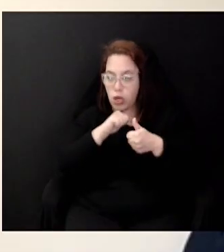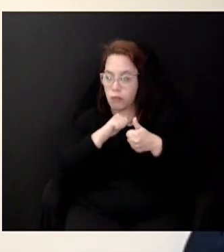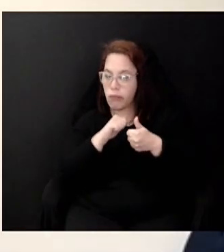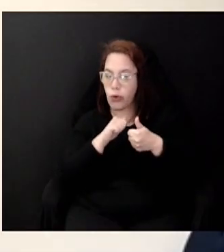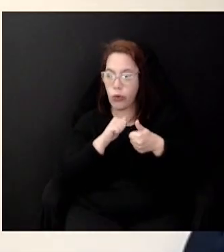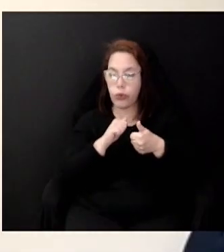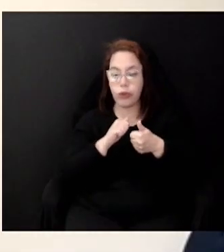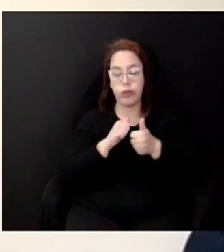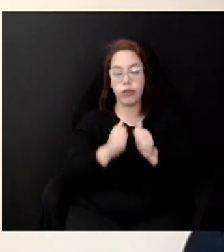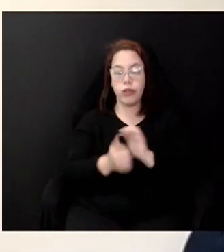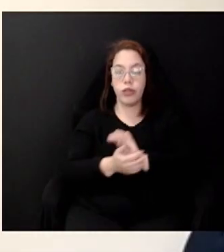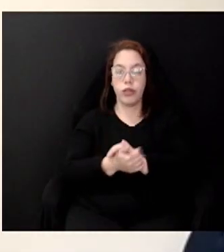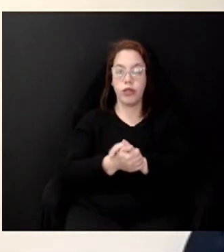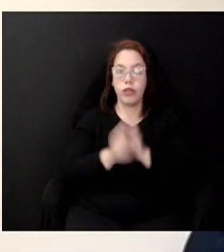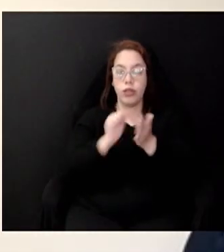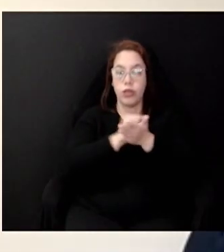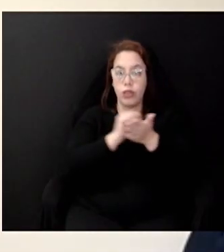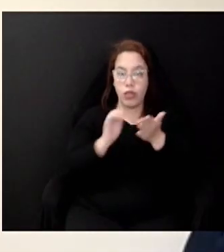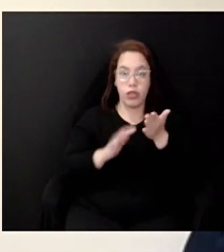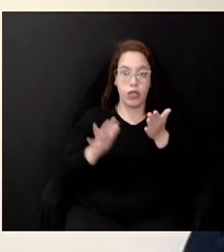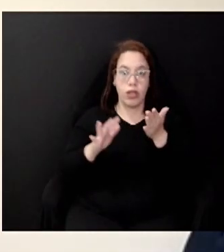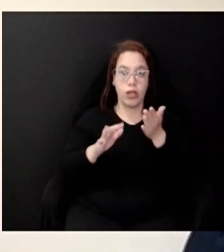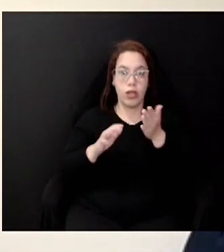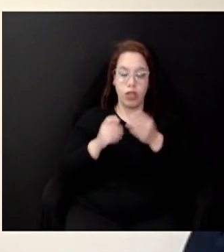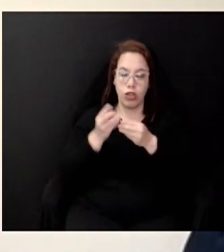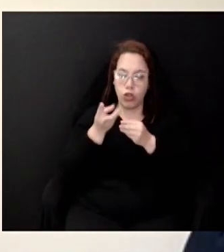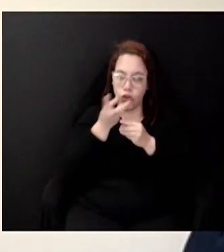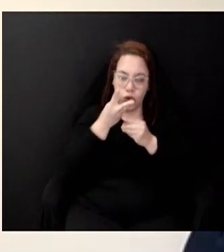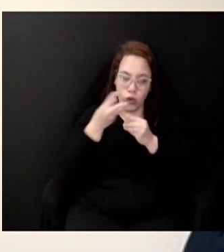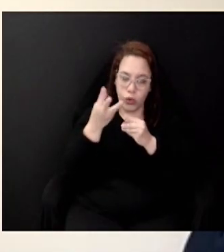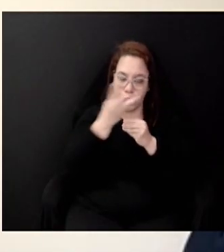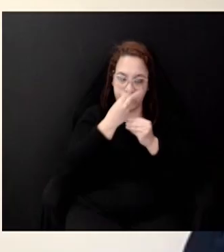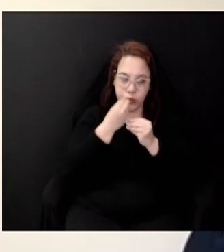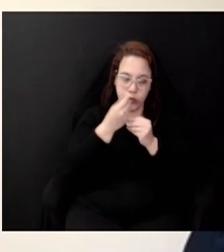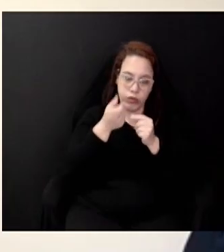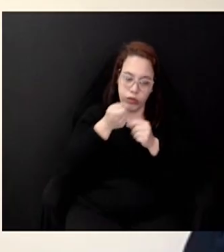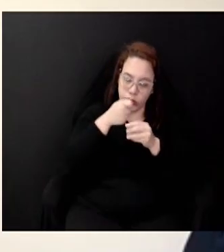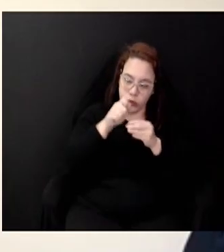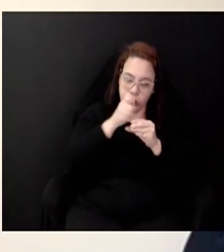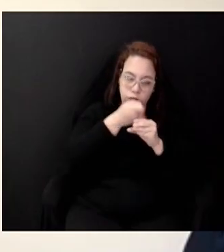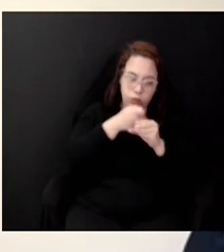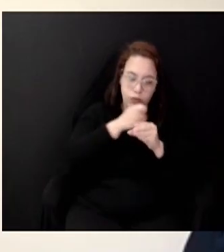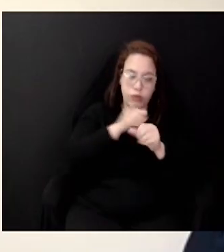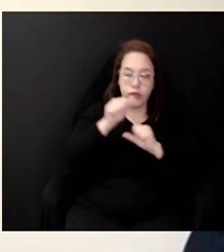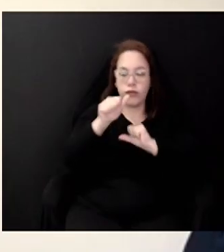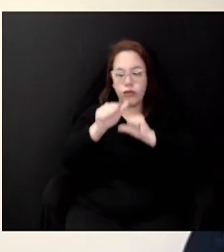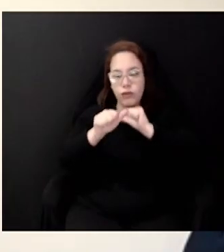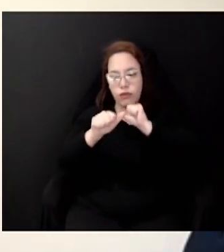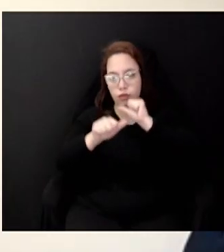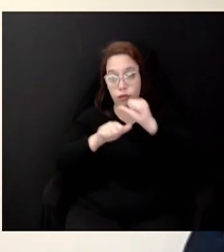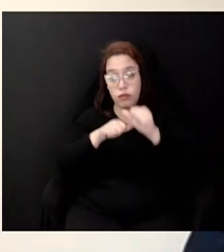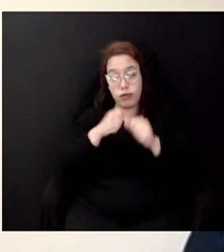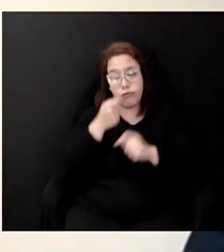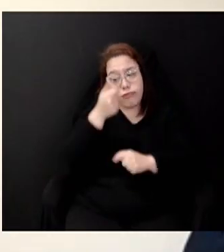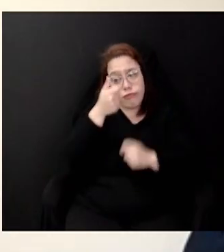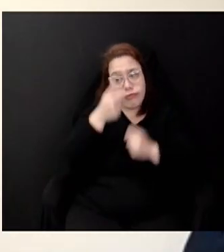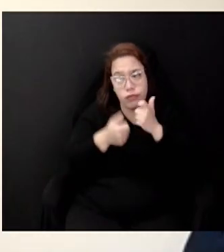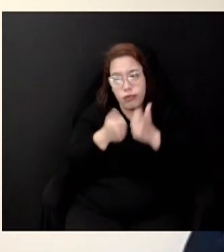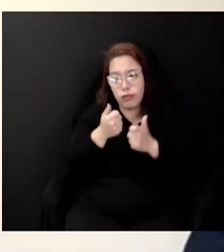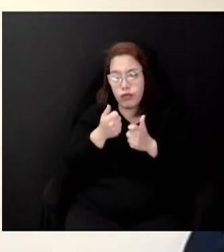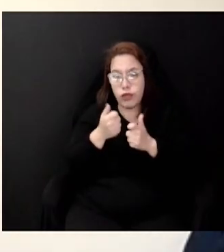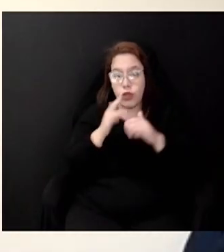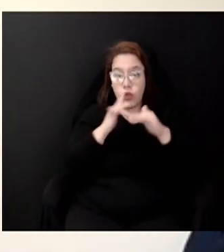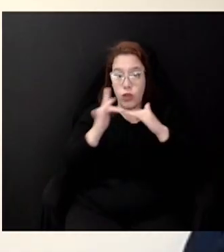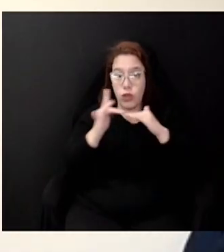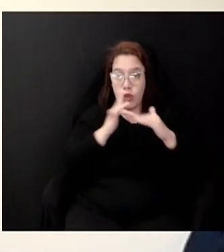uma atividade ali de manual, né? Então, a gente consegue substituir o que talvez a rede social, a internet